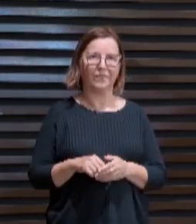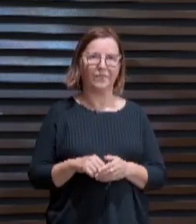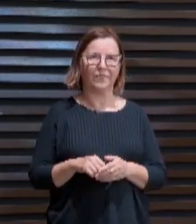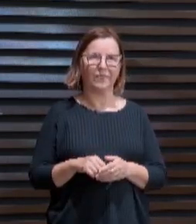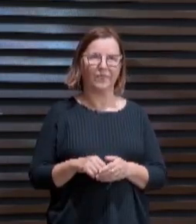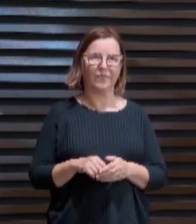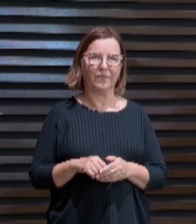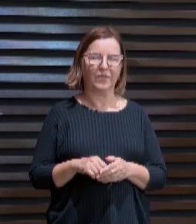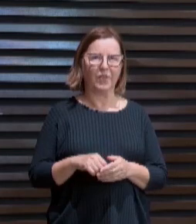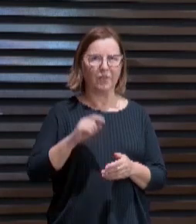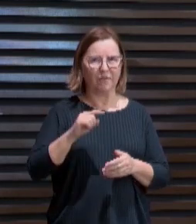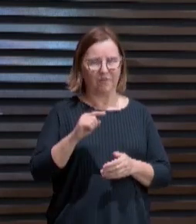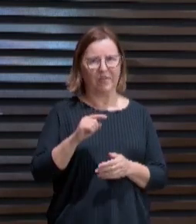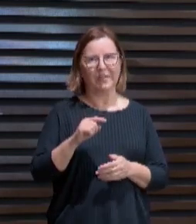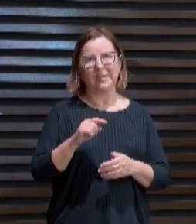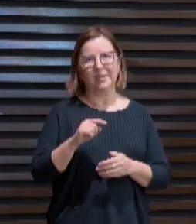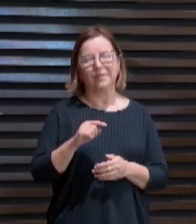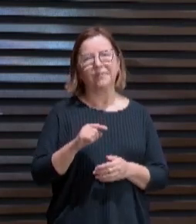Senhor em seu espírito?